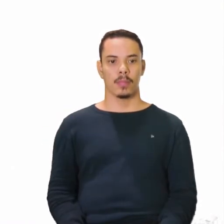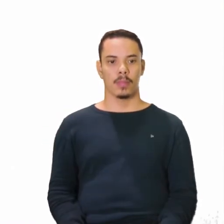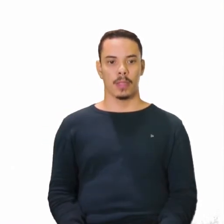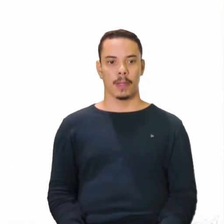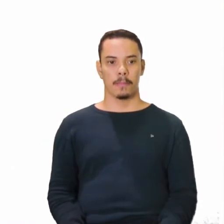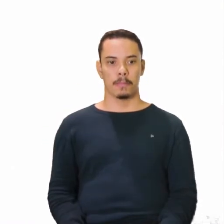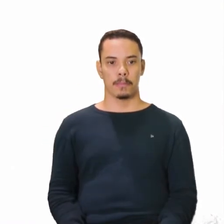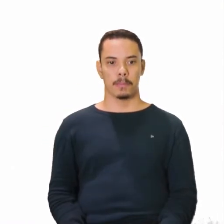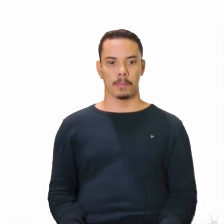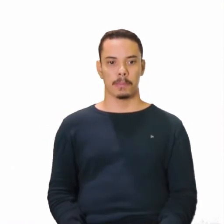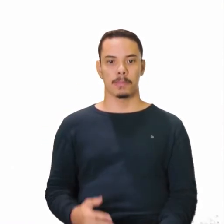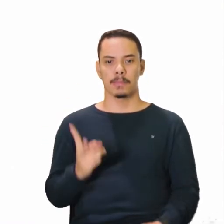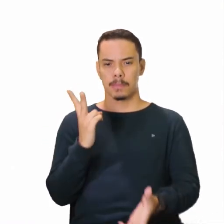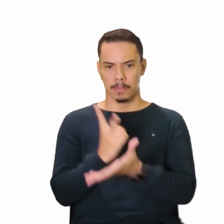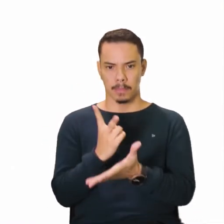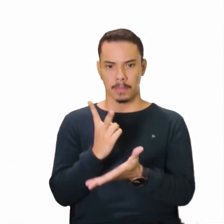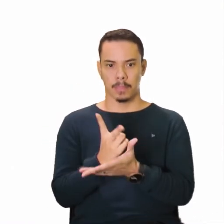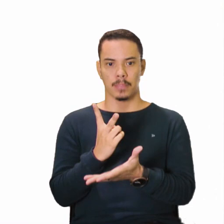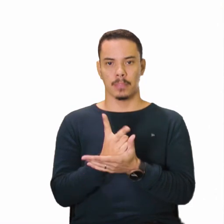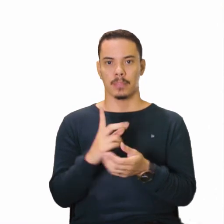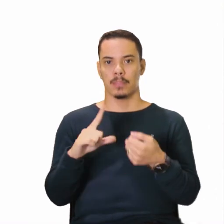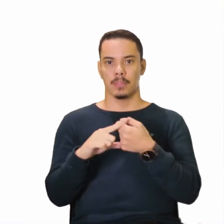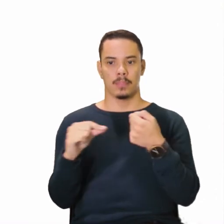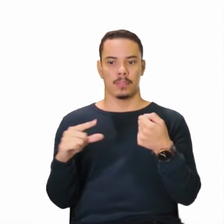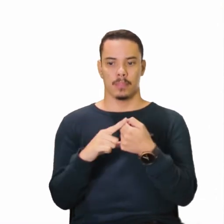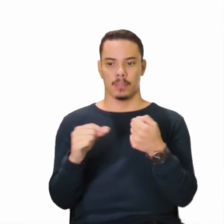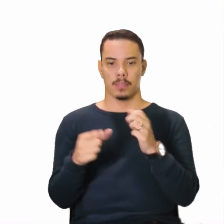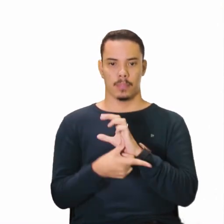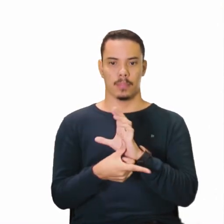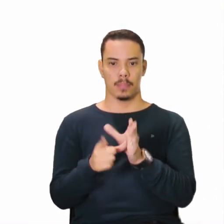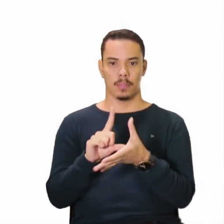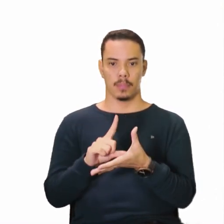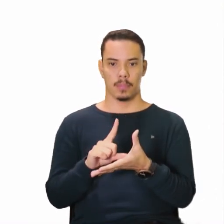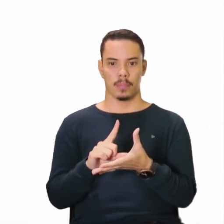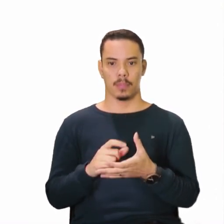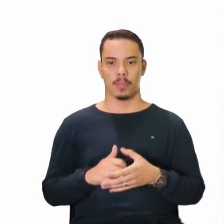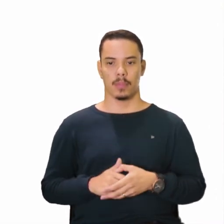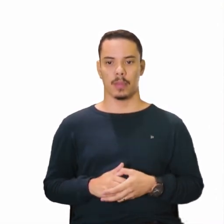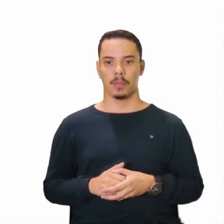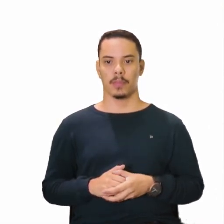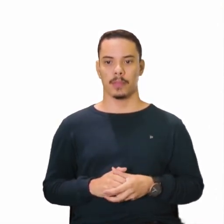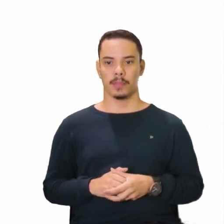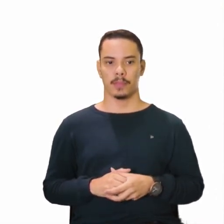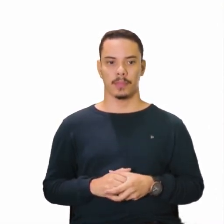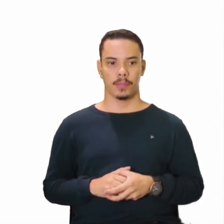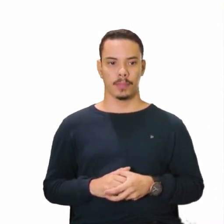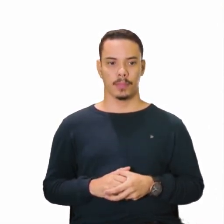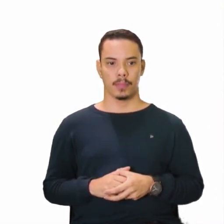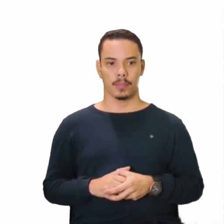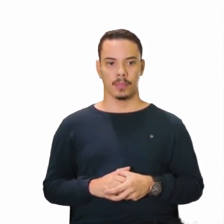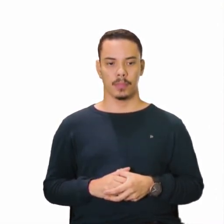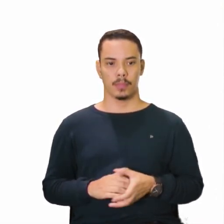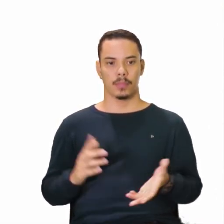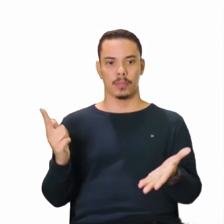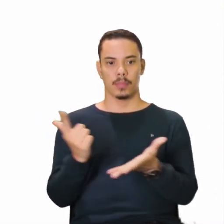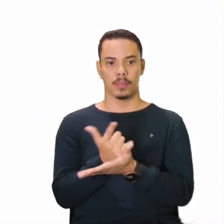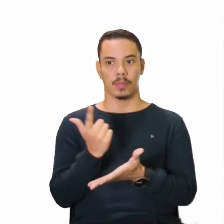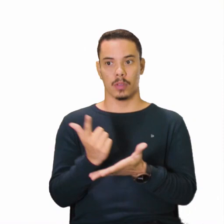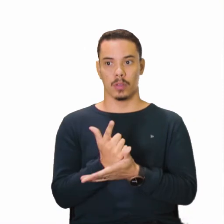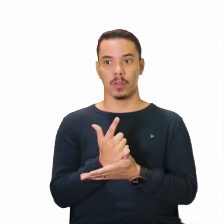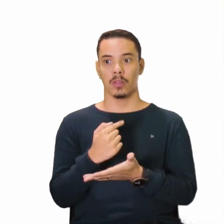qual? Vem sempre precedido de artigo, qual, a qual, os quais e as quais. Exemplo. O livro